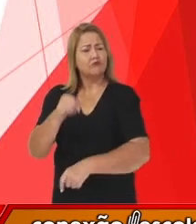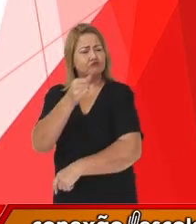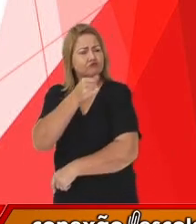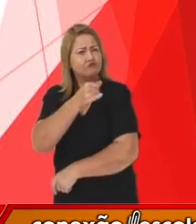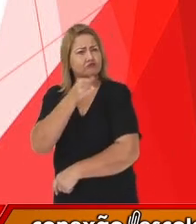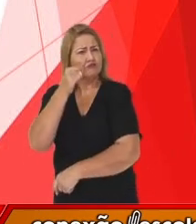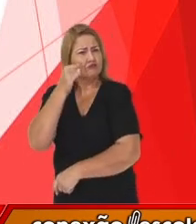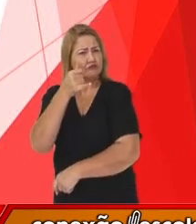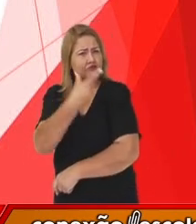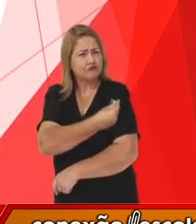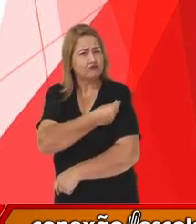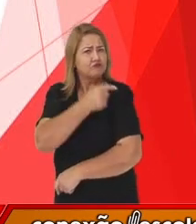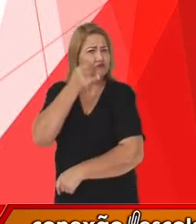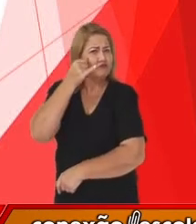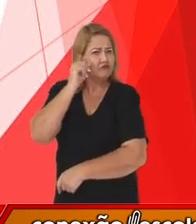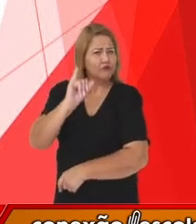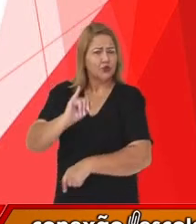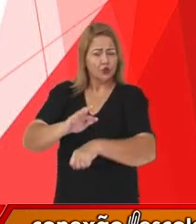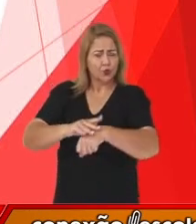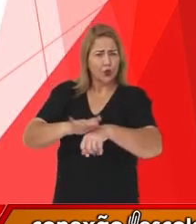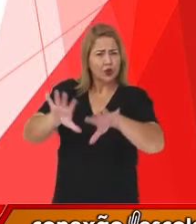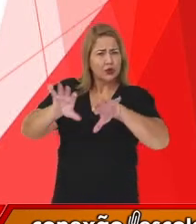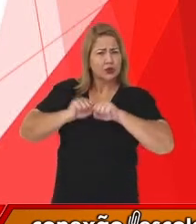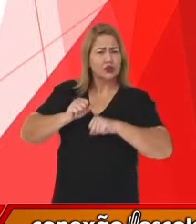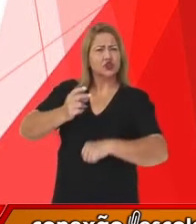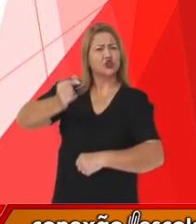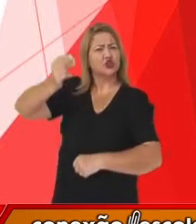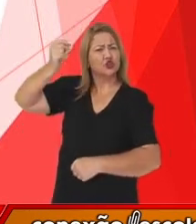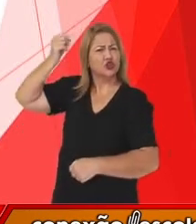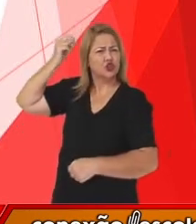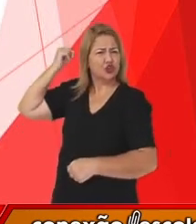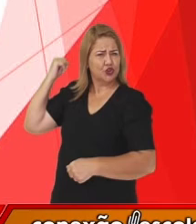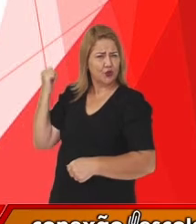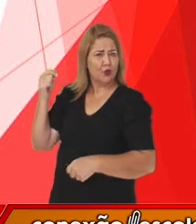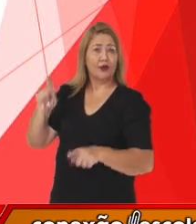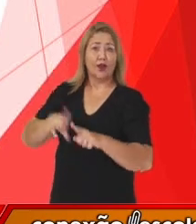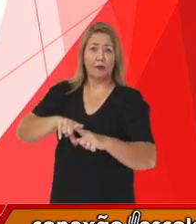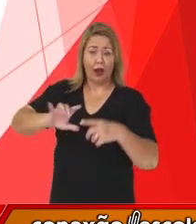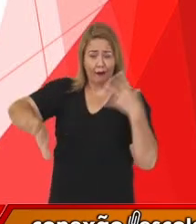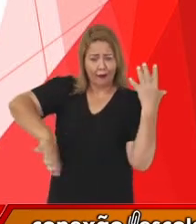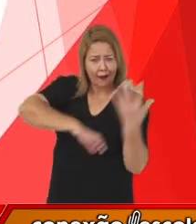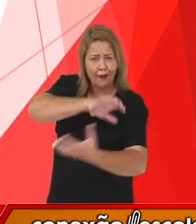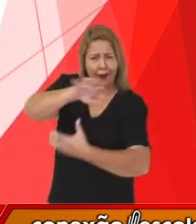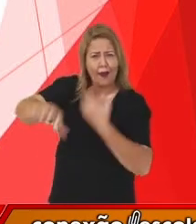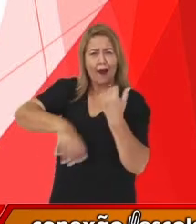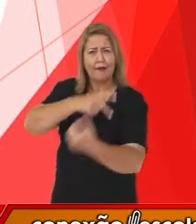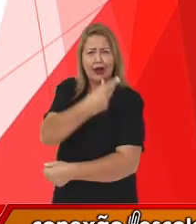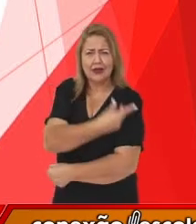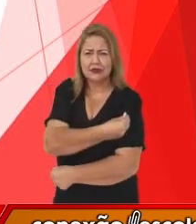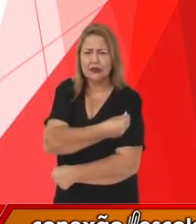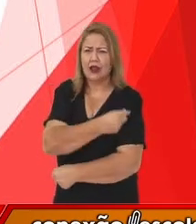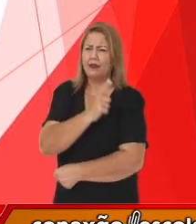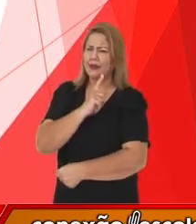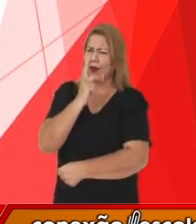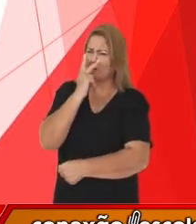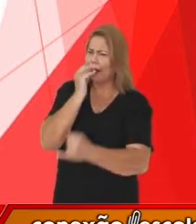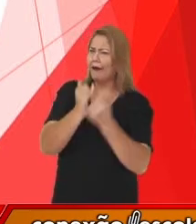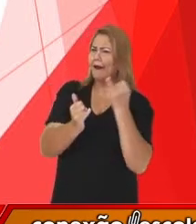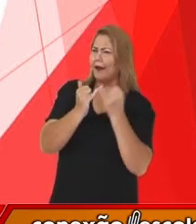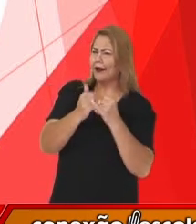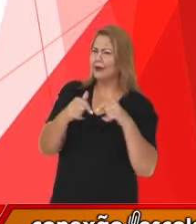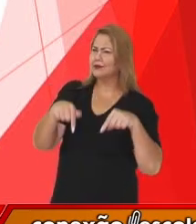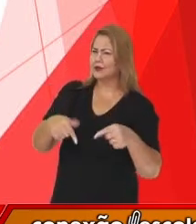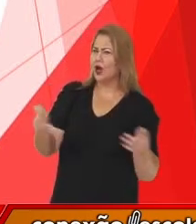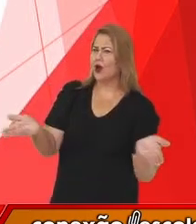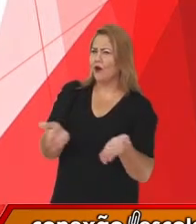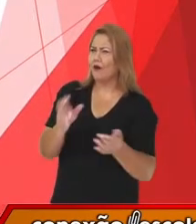bem antigo, sabendo também que a revolta da vacina, ela tem elementos que lembram muito o que vivemos na atualidade.